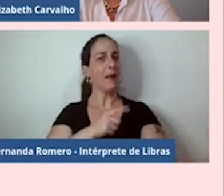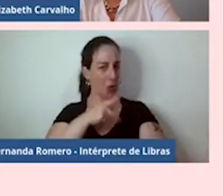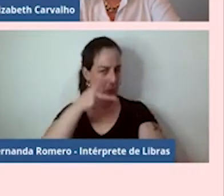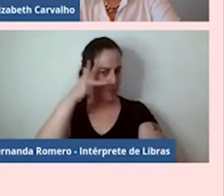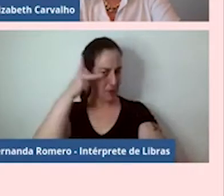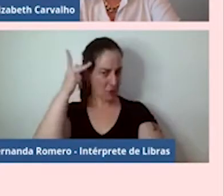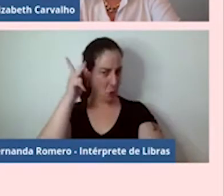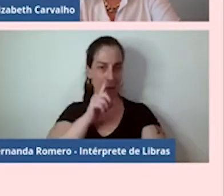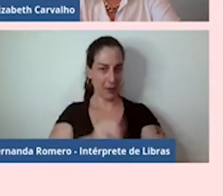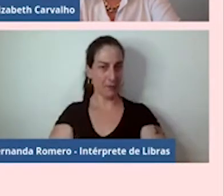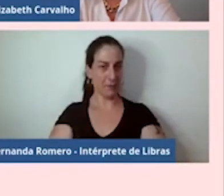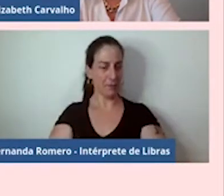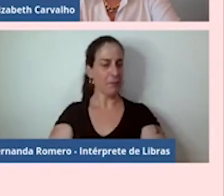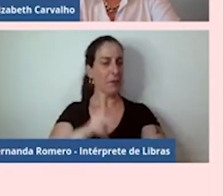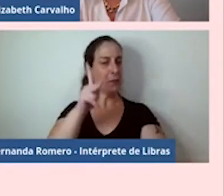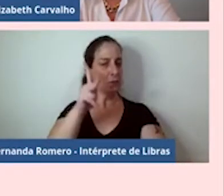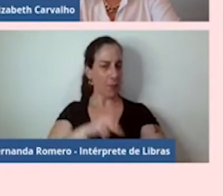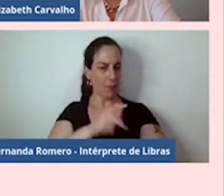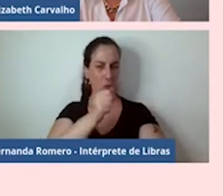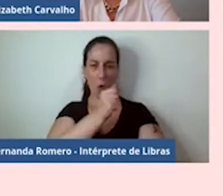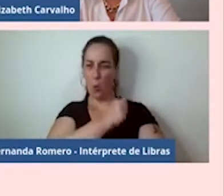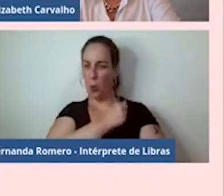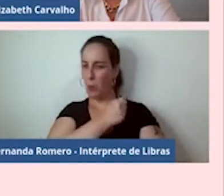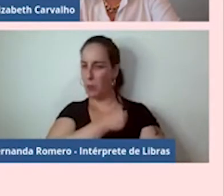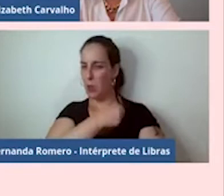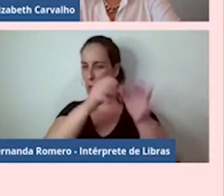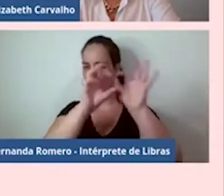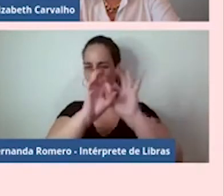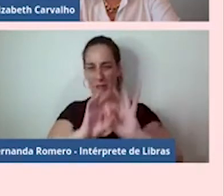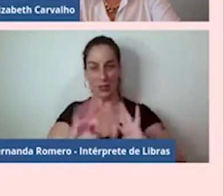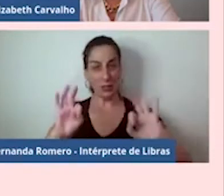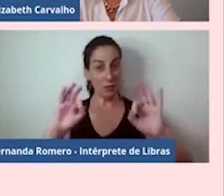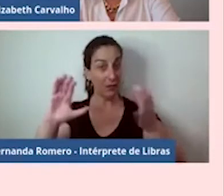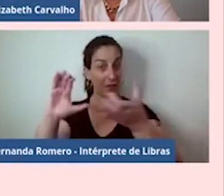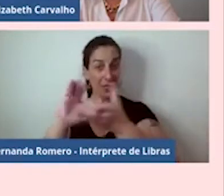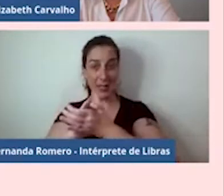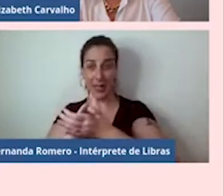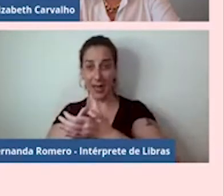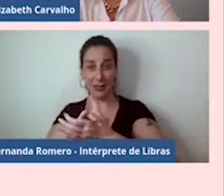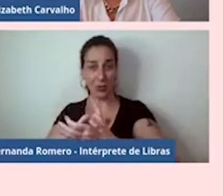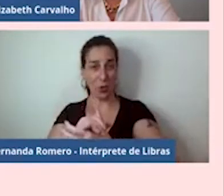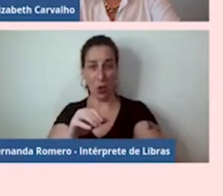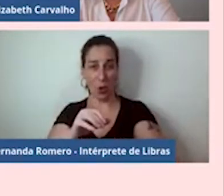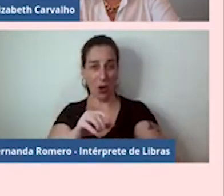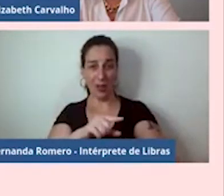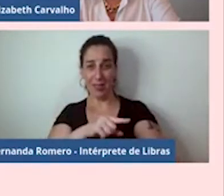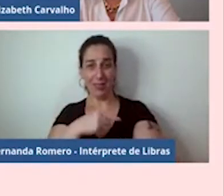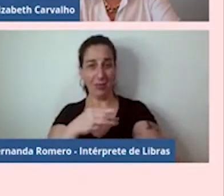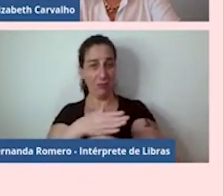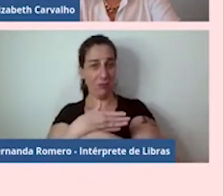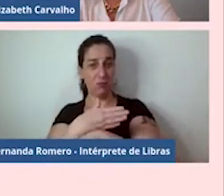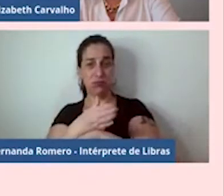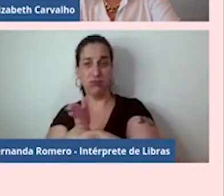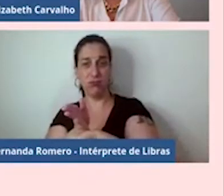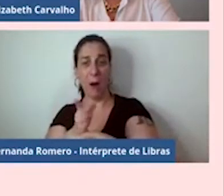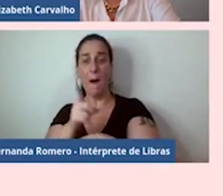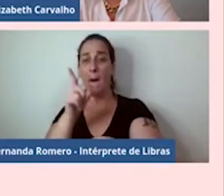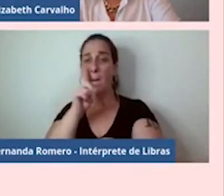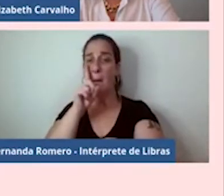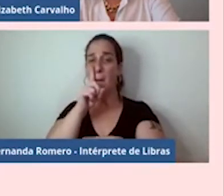pessoa muito humilde, né? Muito simples, e que casou muito tarde, né? Pelo tempo dela. Minha mãe foi casar lá